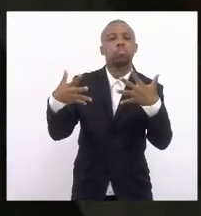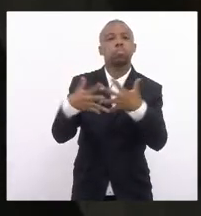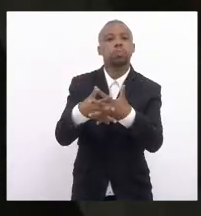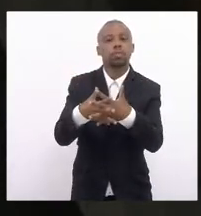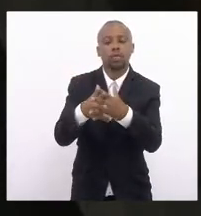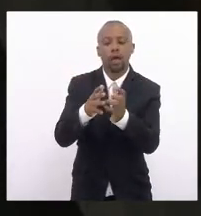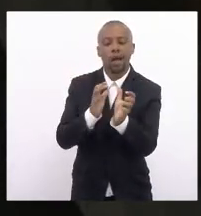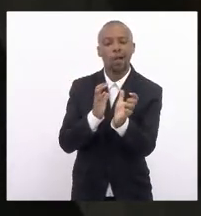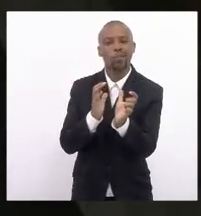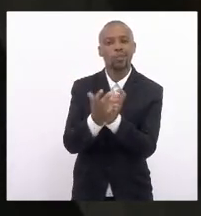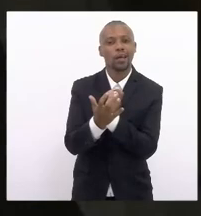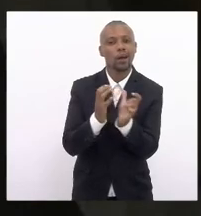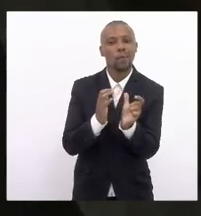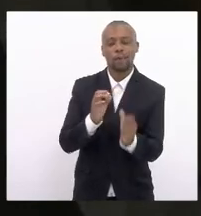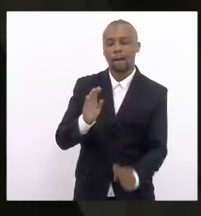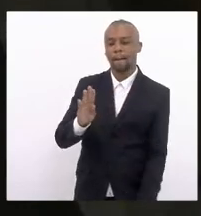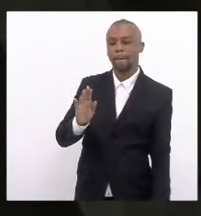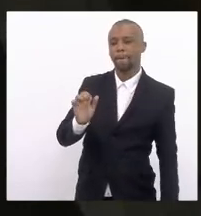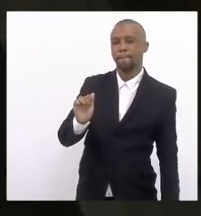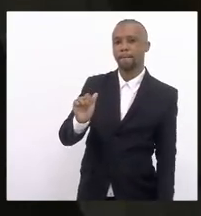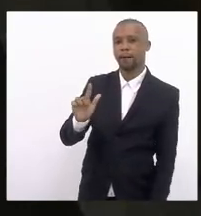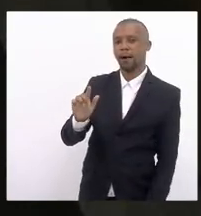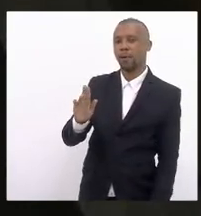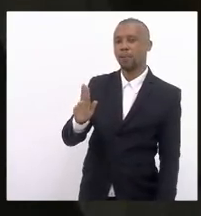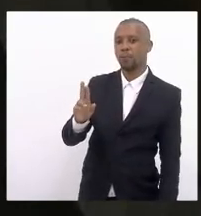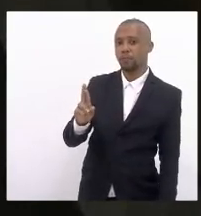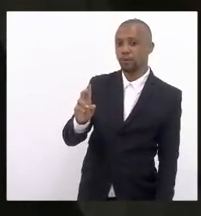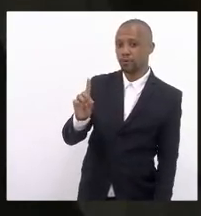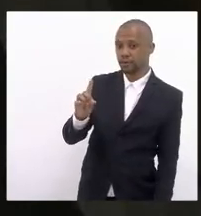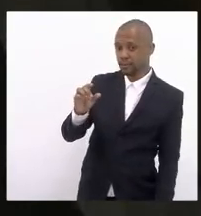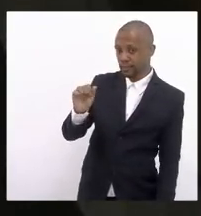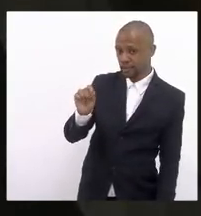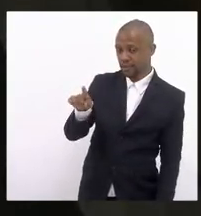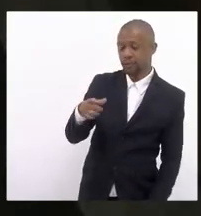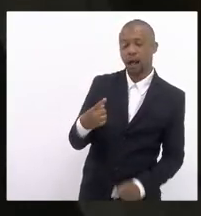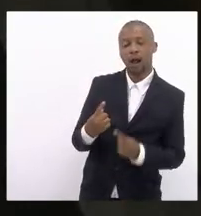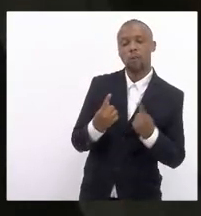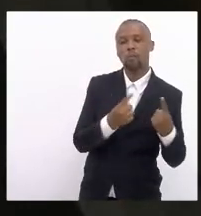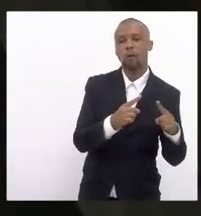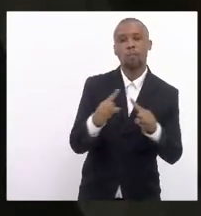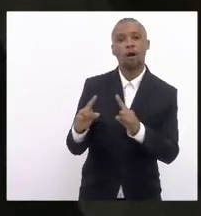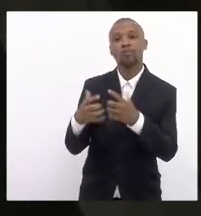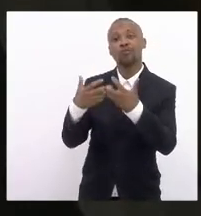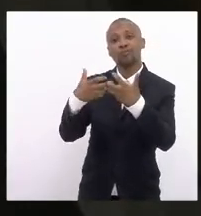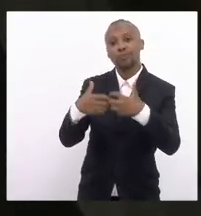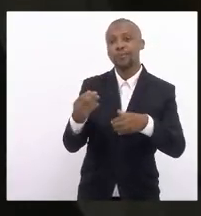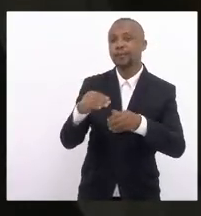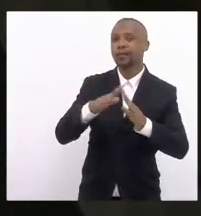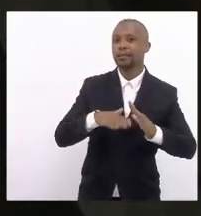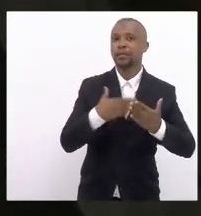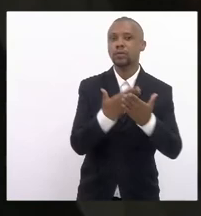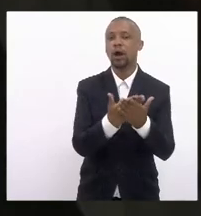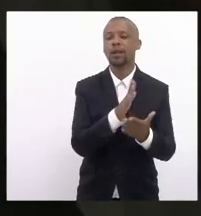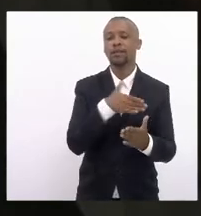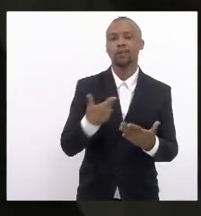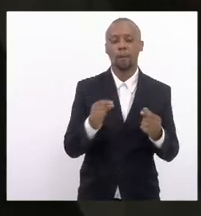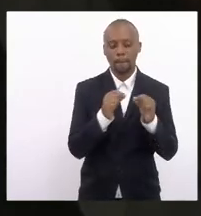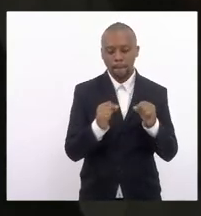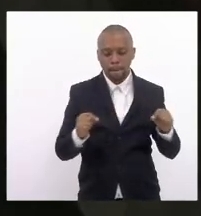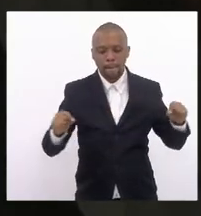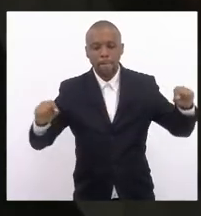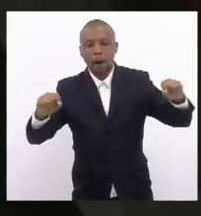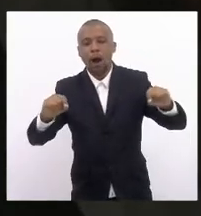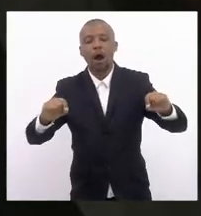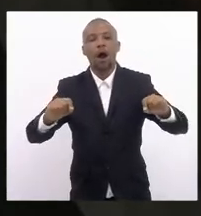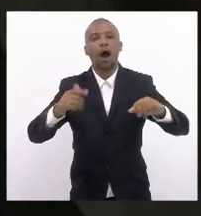a balbúrdia que ele está provocando no funcionamento cotidiano das escolas estaduais com a implementação às